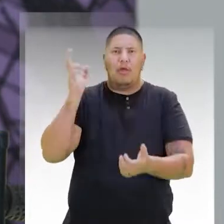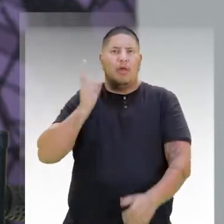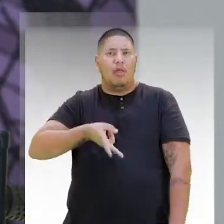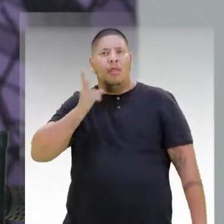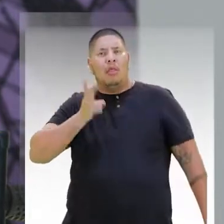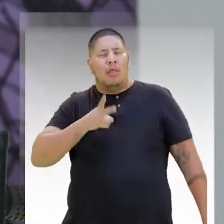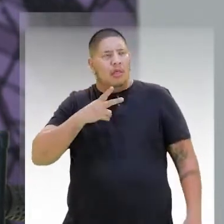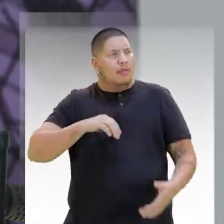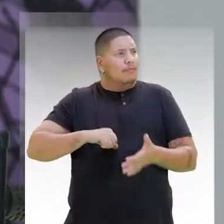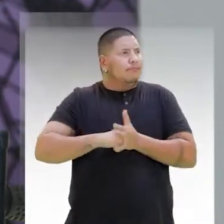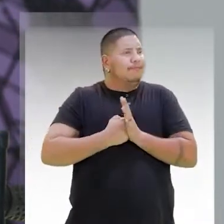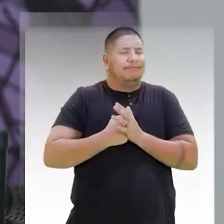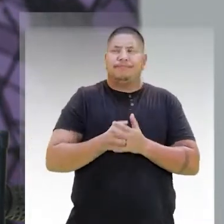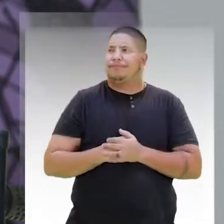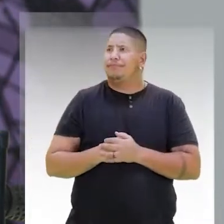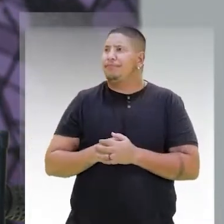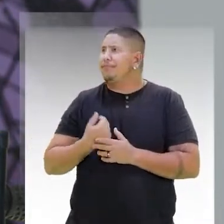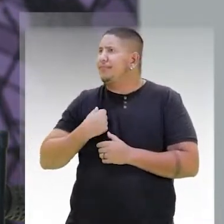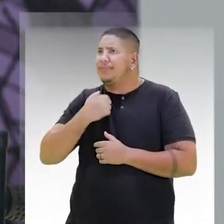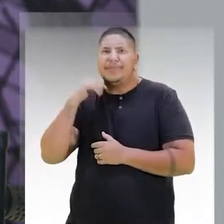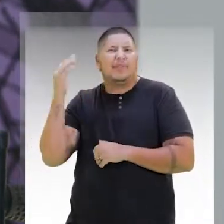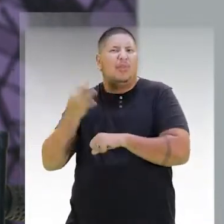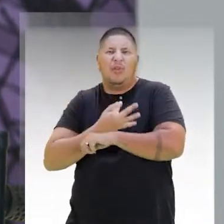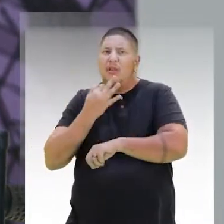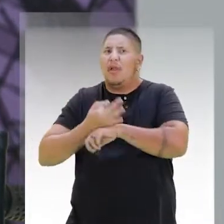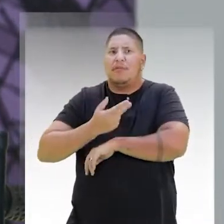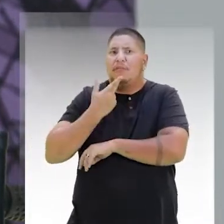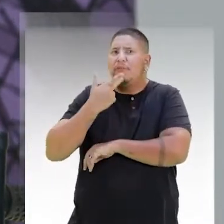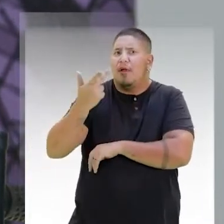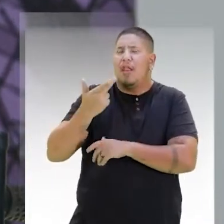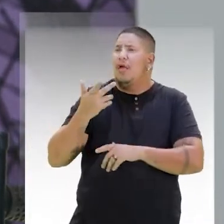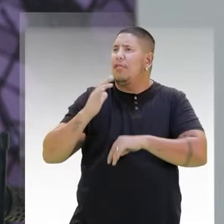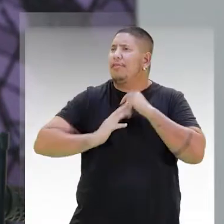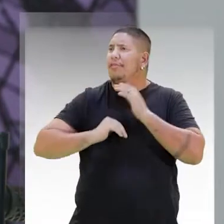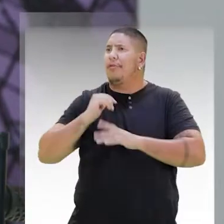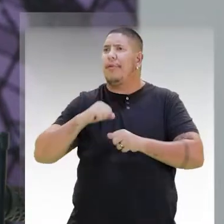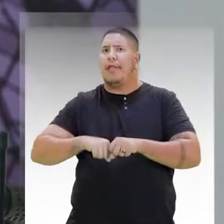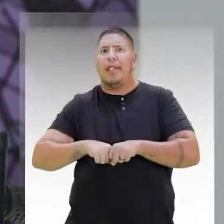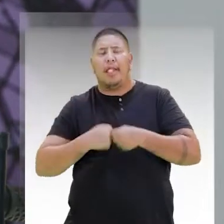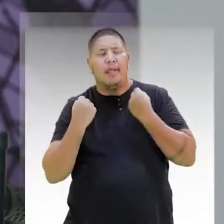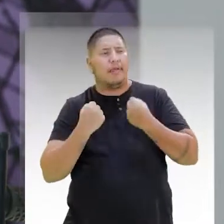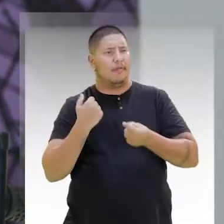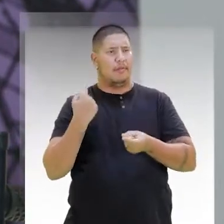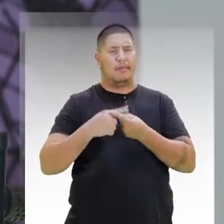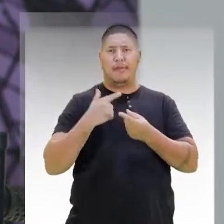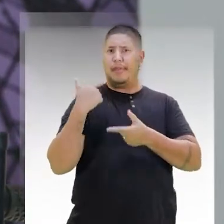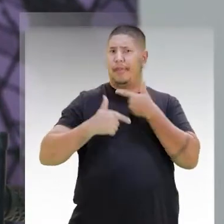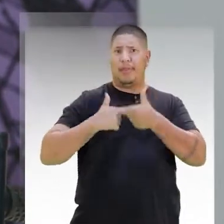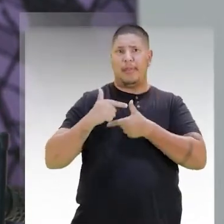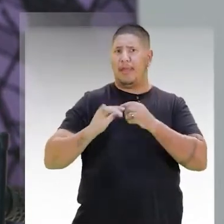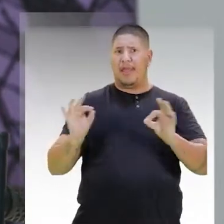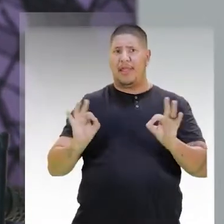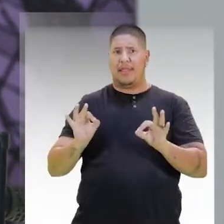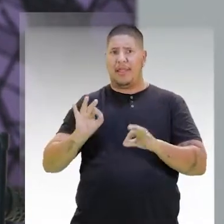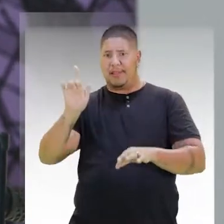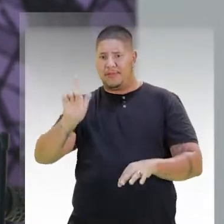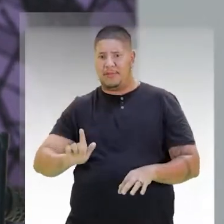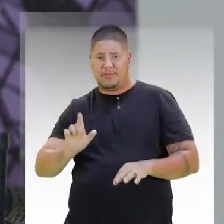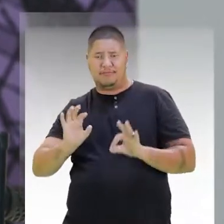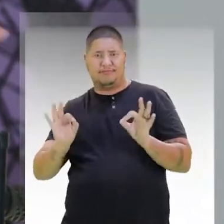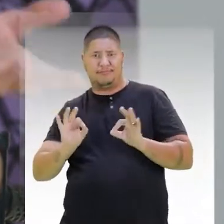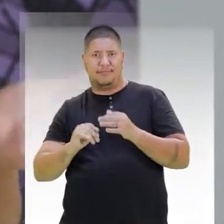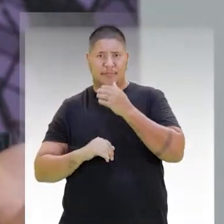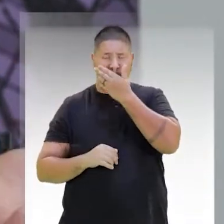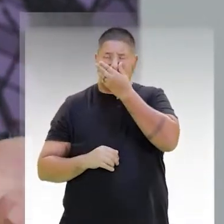preso. E eu não aguentava mais falar sobre esse elevador quebrado, porque eu não trabalhava na área de gestão interna,